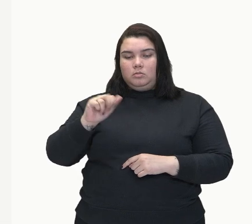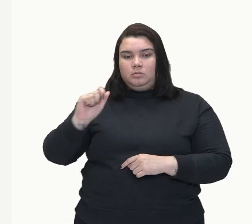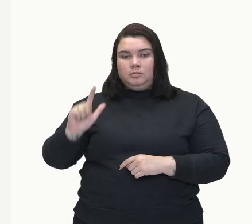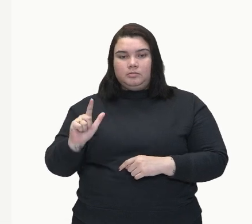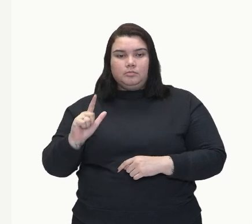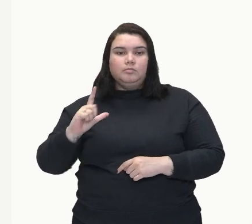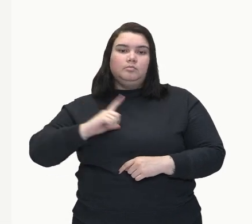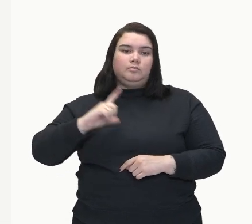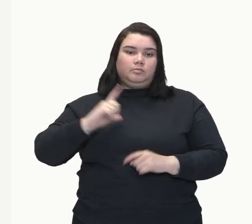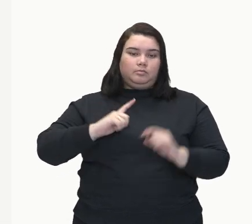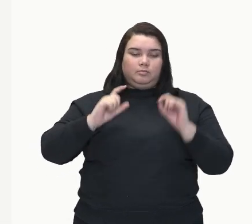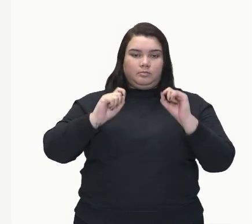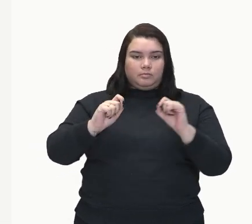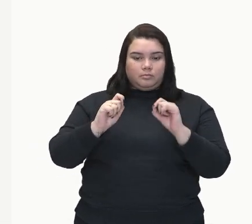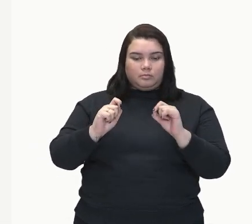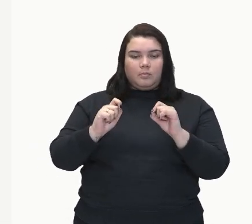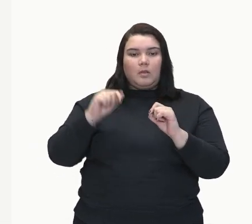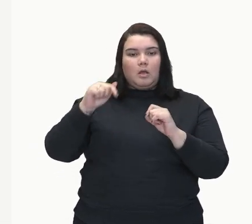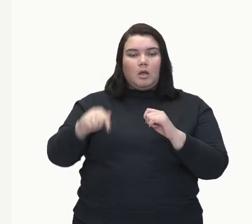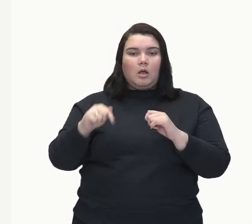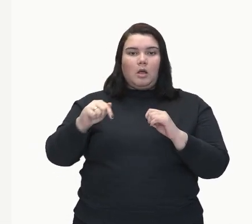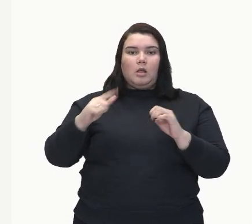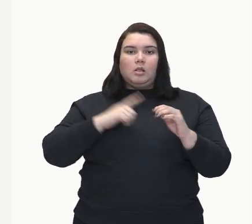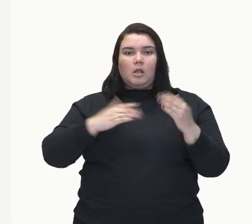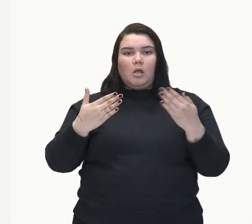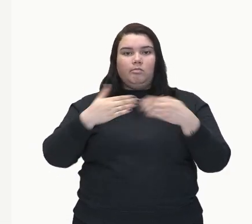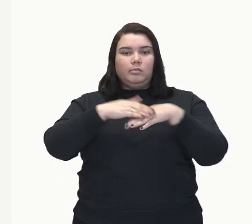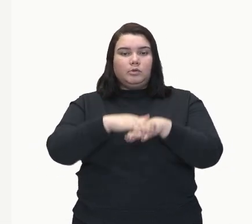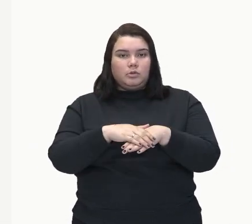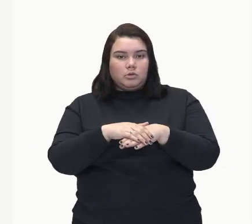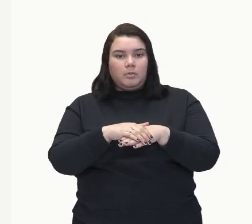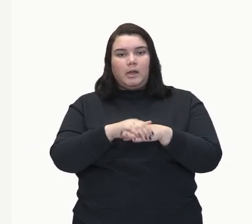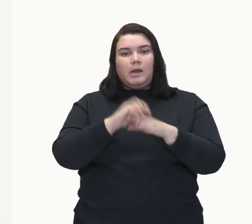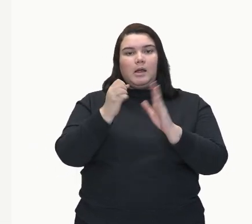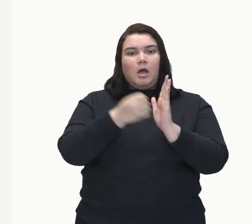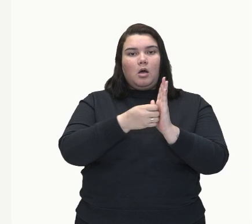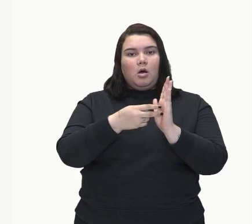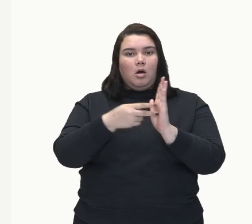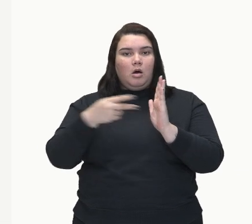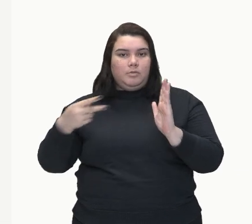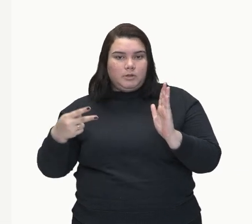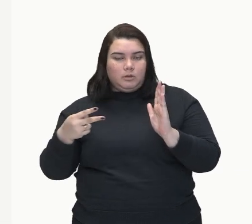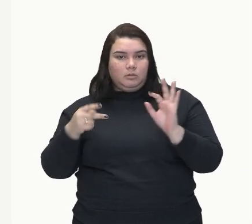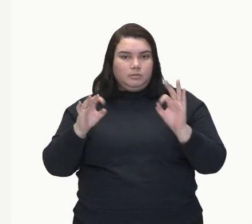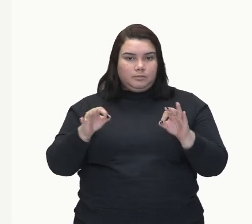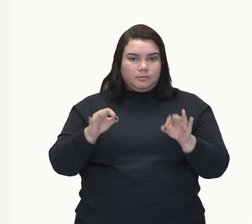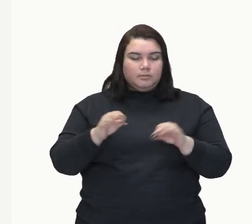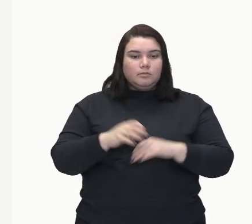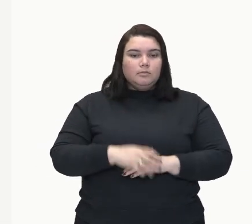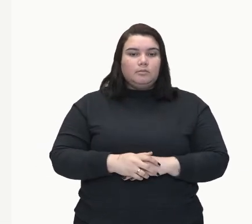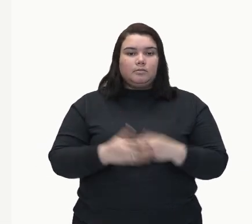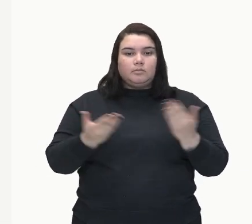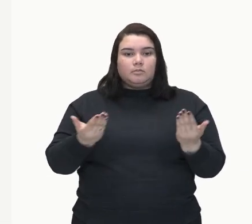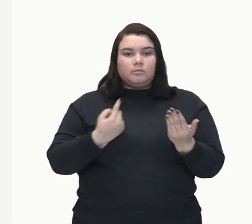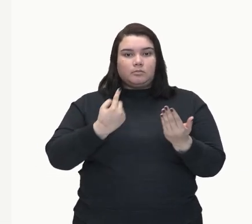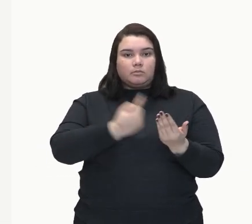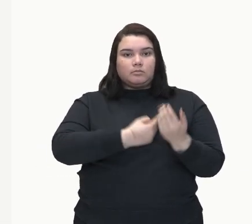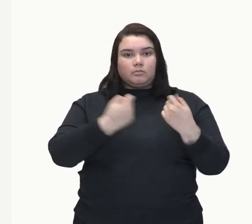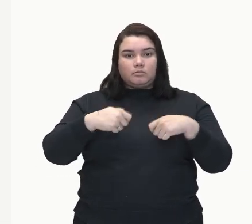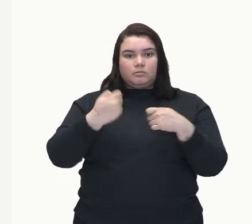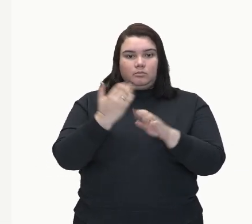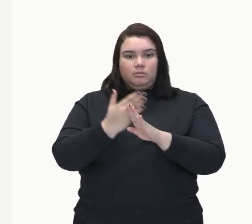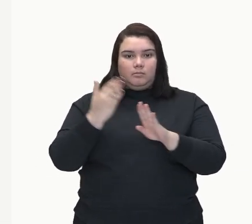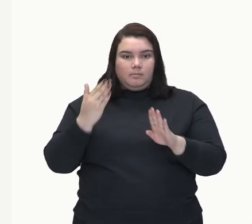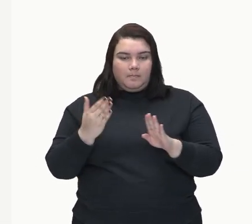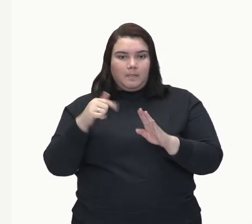vai ocorrer a isomeria óptica, ok? Então, isso que a gente precisa identificar. Esse é o